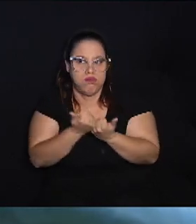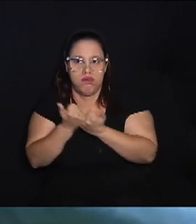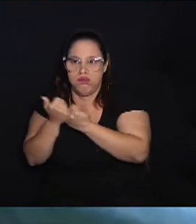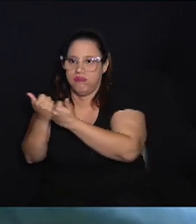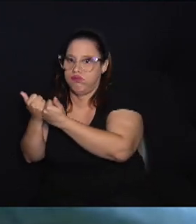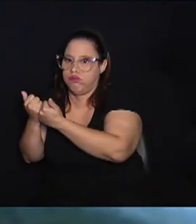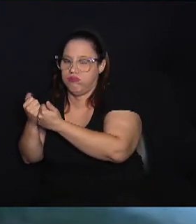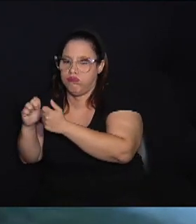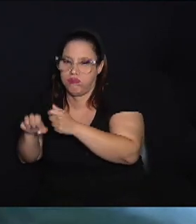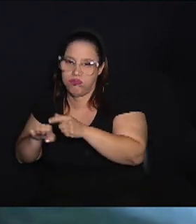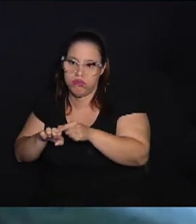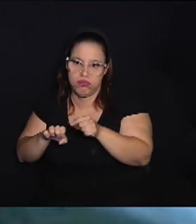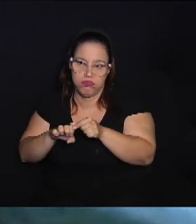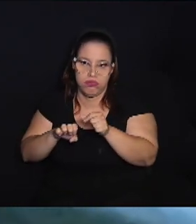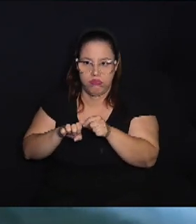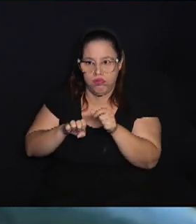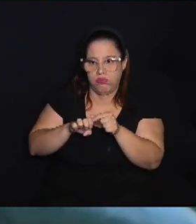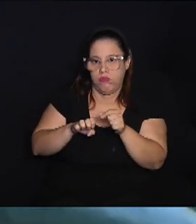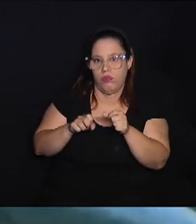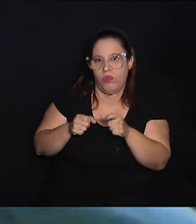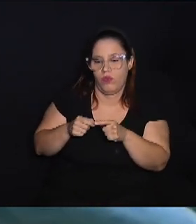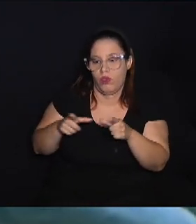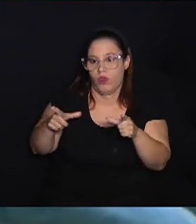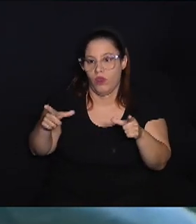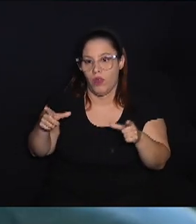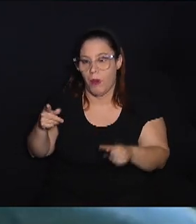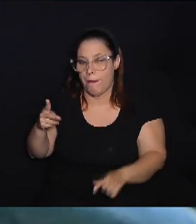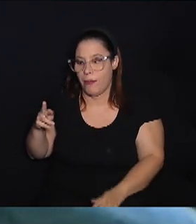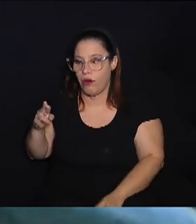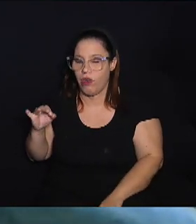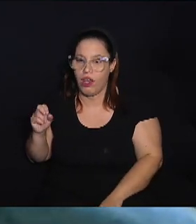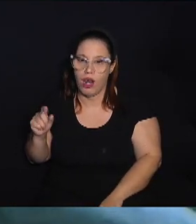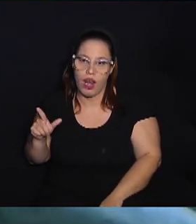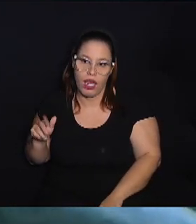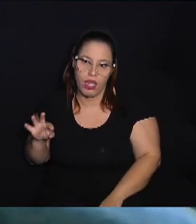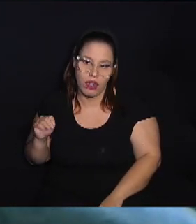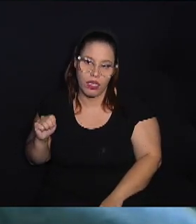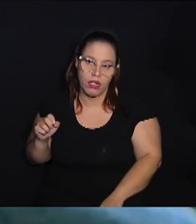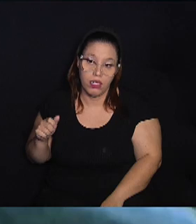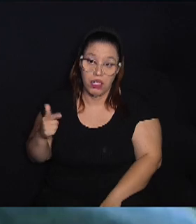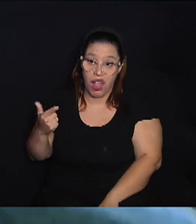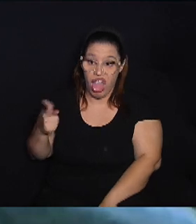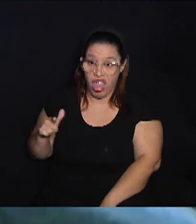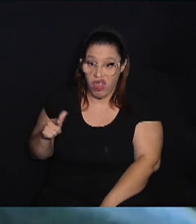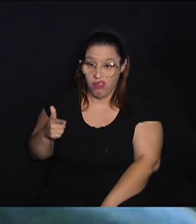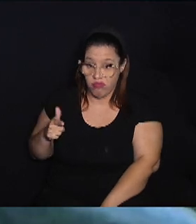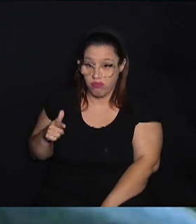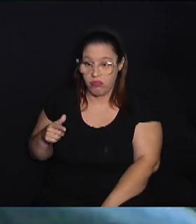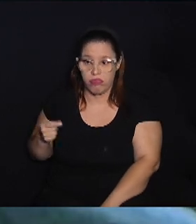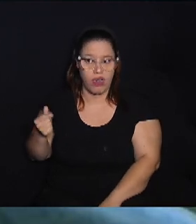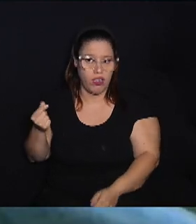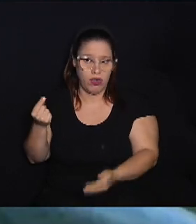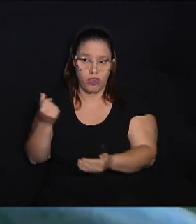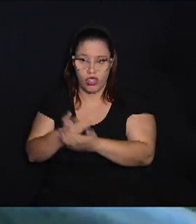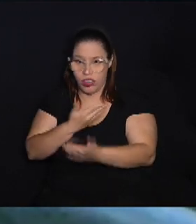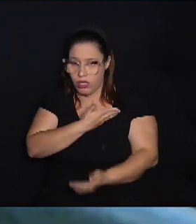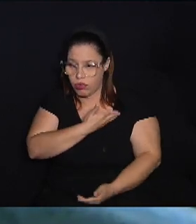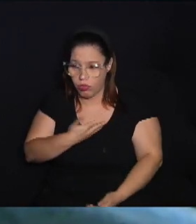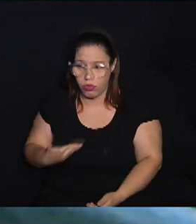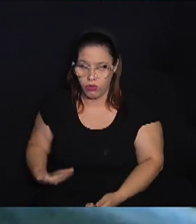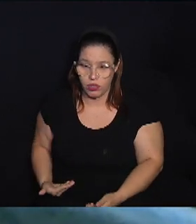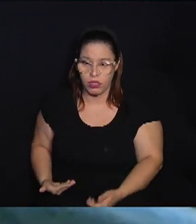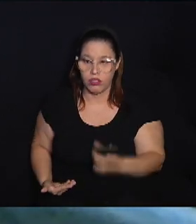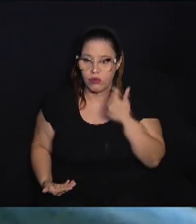com grandes investimentos. Hoje a Prolata é um programa sem fins lucrativos, então, como eu falei anteriormente, a gente apoia